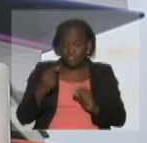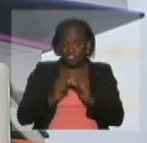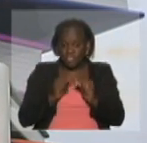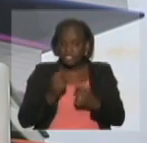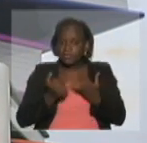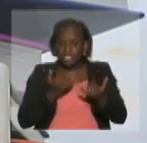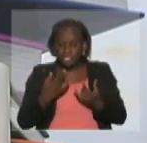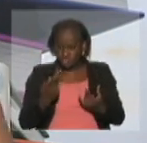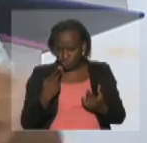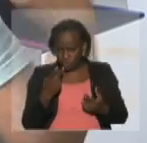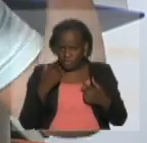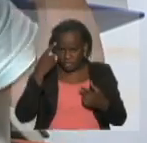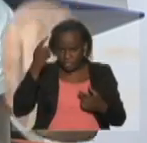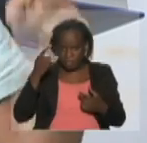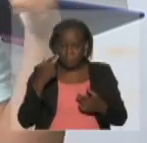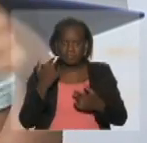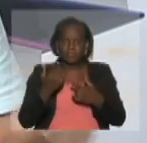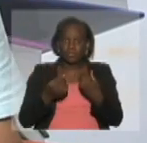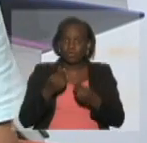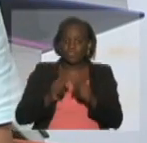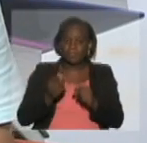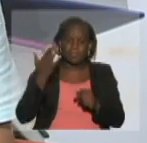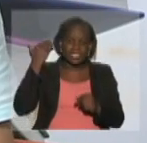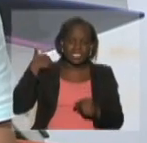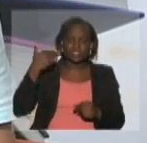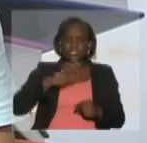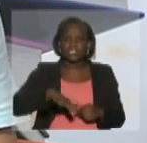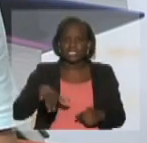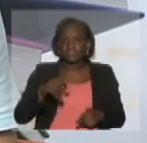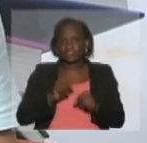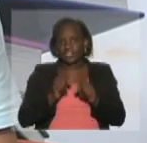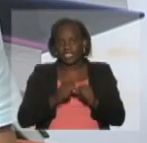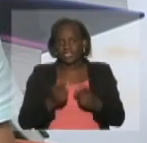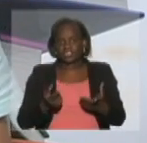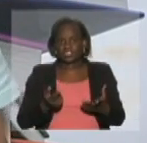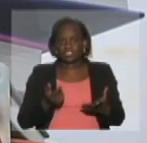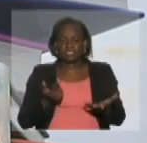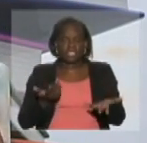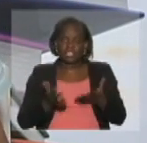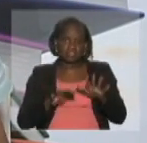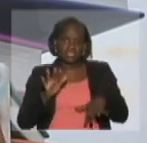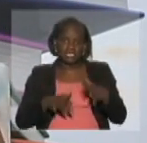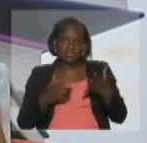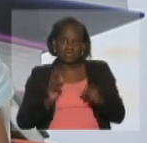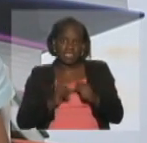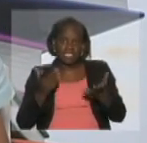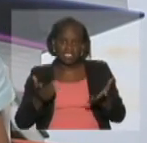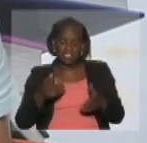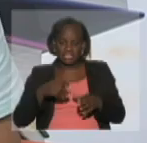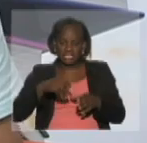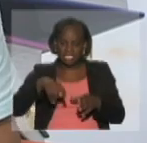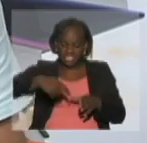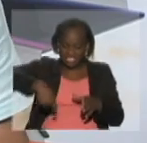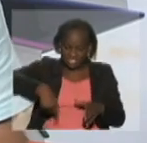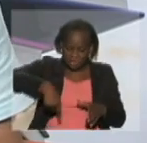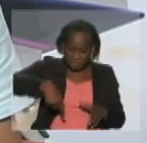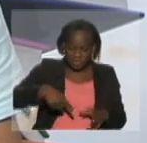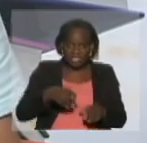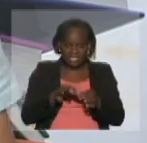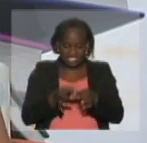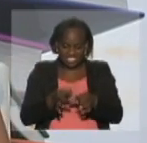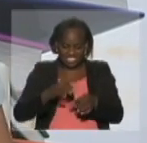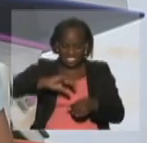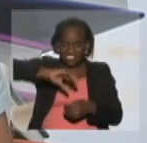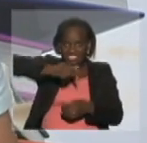construir um brinquedo artesanal? Vamos lembrar que eu fazia lá quando eu era pequeno, que eu fazia, sei lá, às vezes o cara faz peão com tampinha de